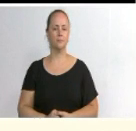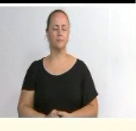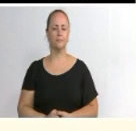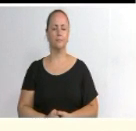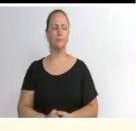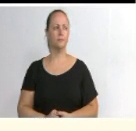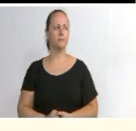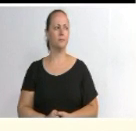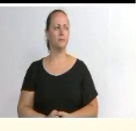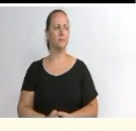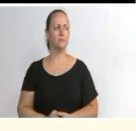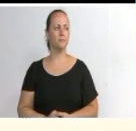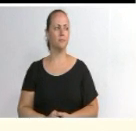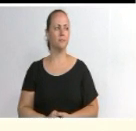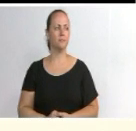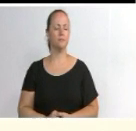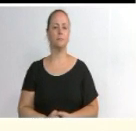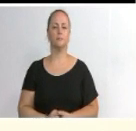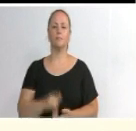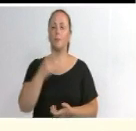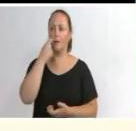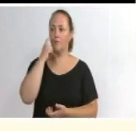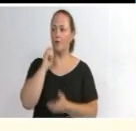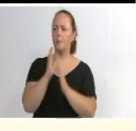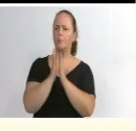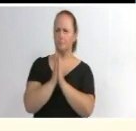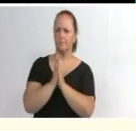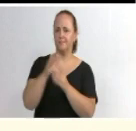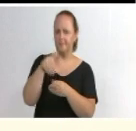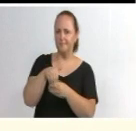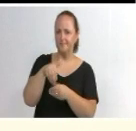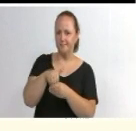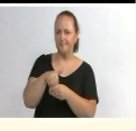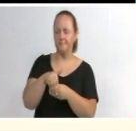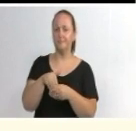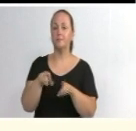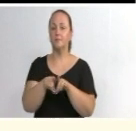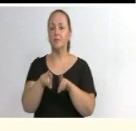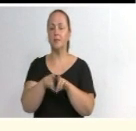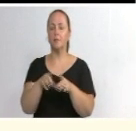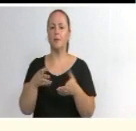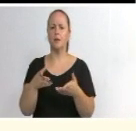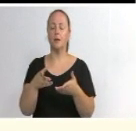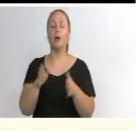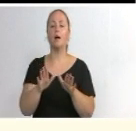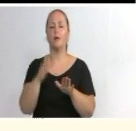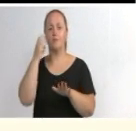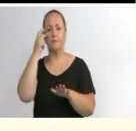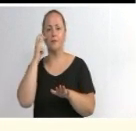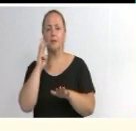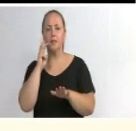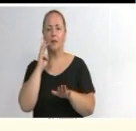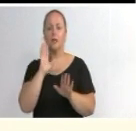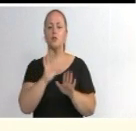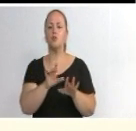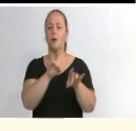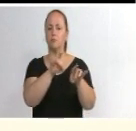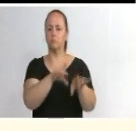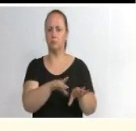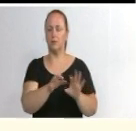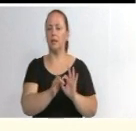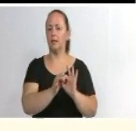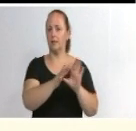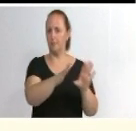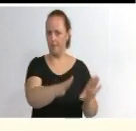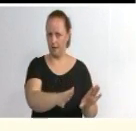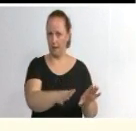Vereador Fábio, seu voto, por gentileza. Vereador Vanderlei foi dispensado da sessão, assim como o vereador Marco Antônio Vanhovski. O